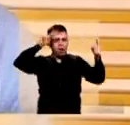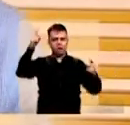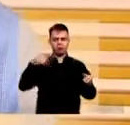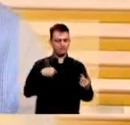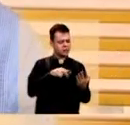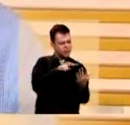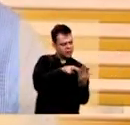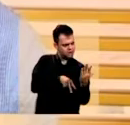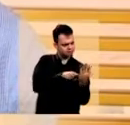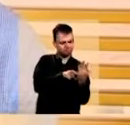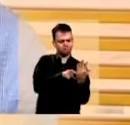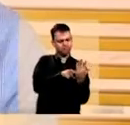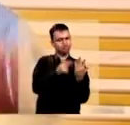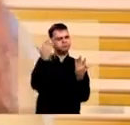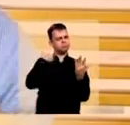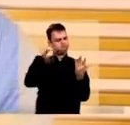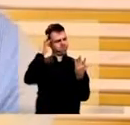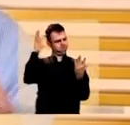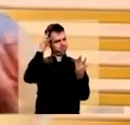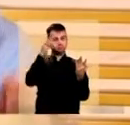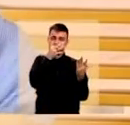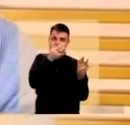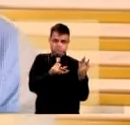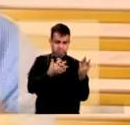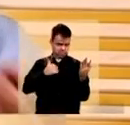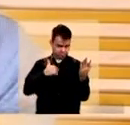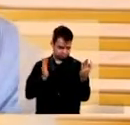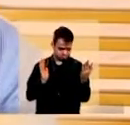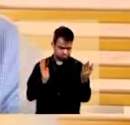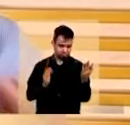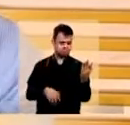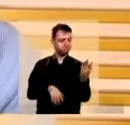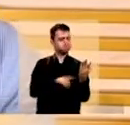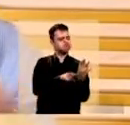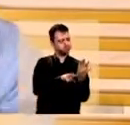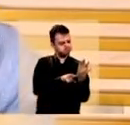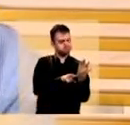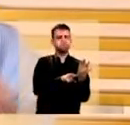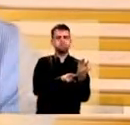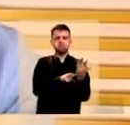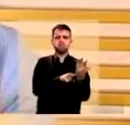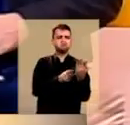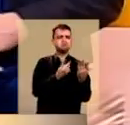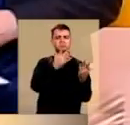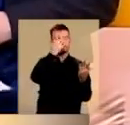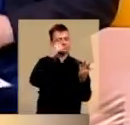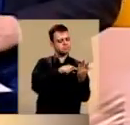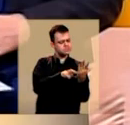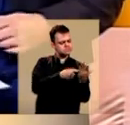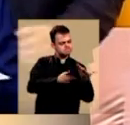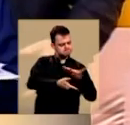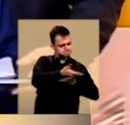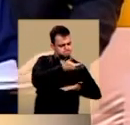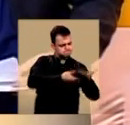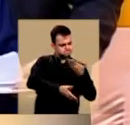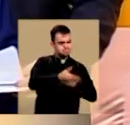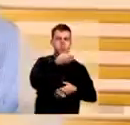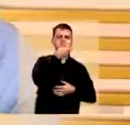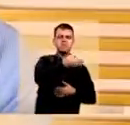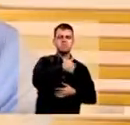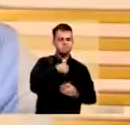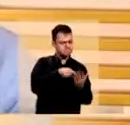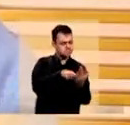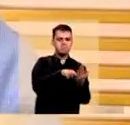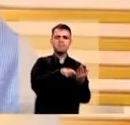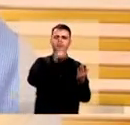uma crítica sobre aquilo. Você, no seu pensamento, você vai... Inclusive, ele serve até de debate você com o texto que você está lendo, né? E